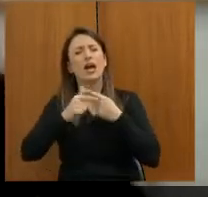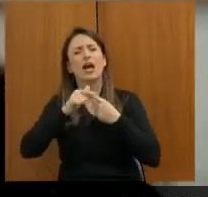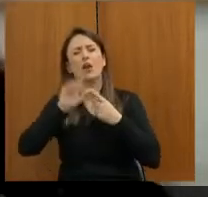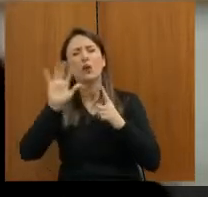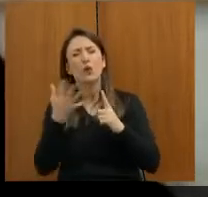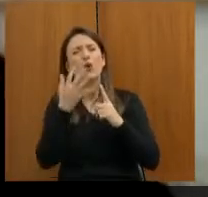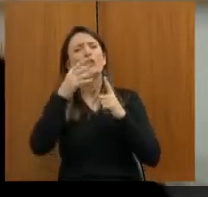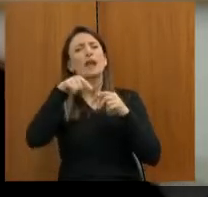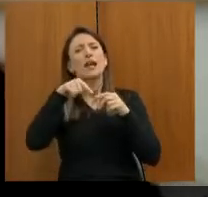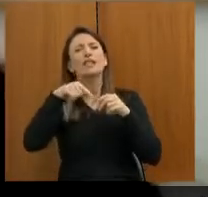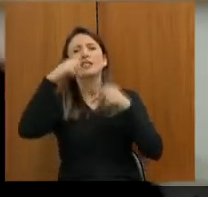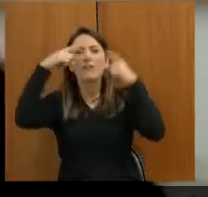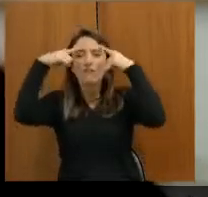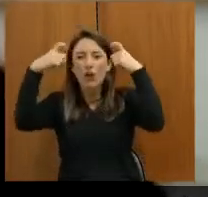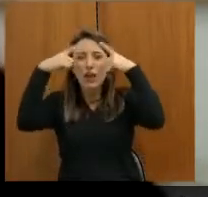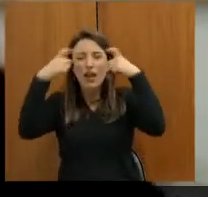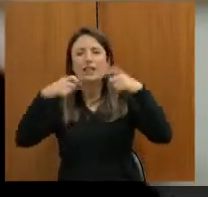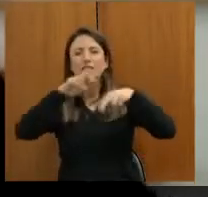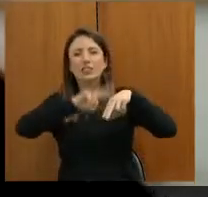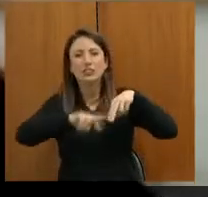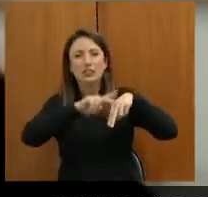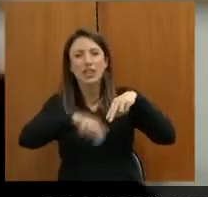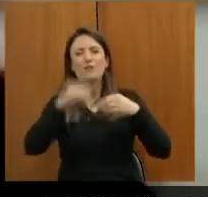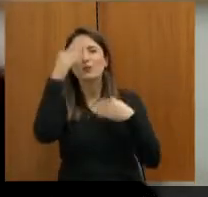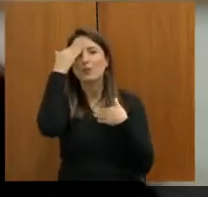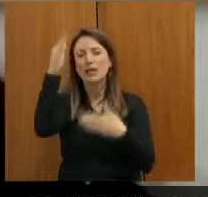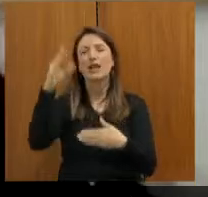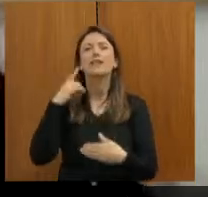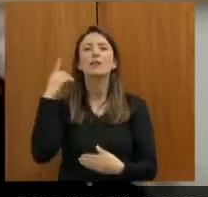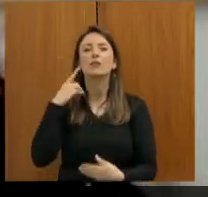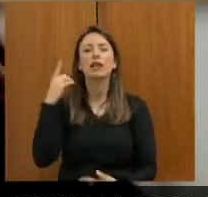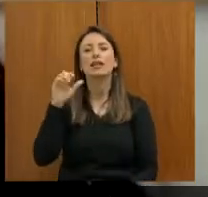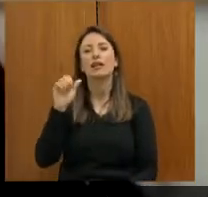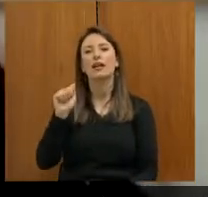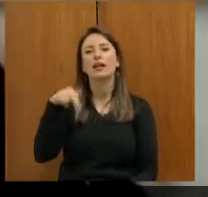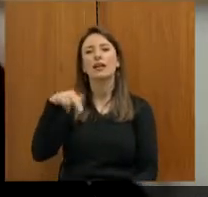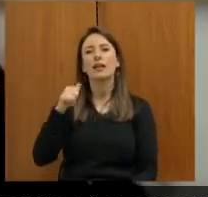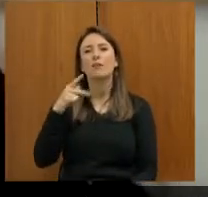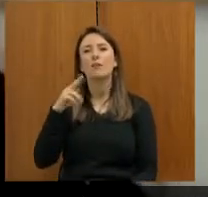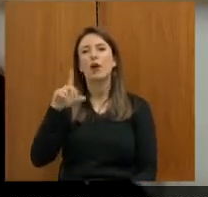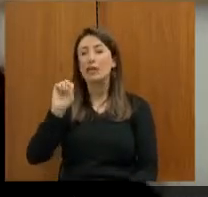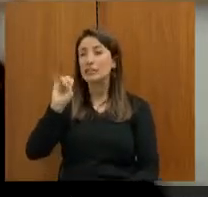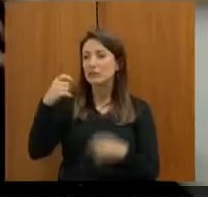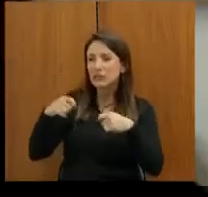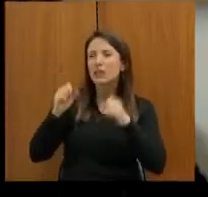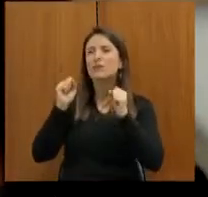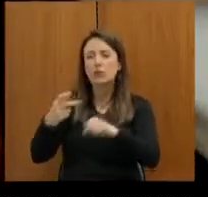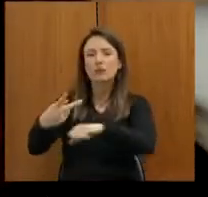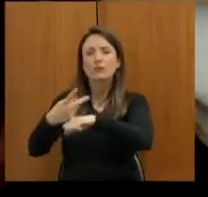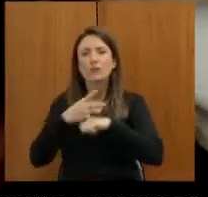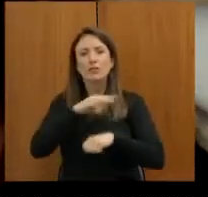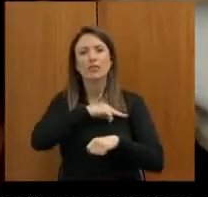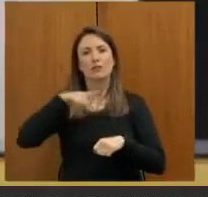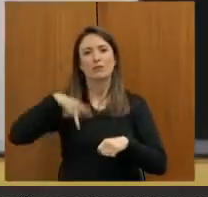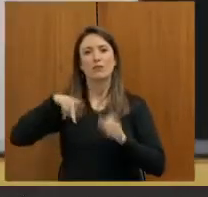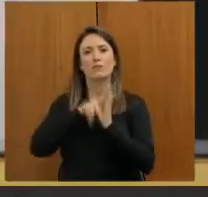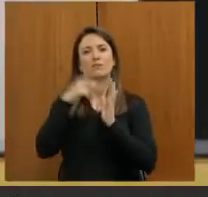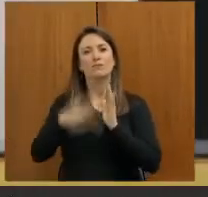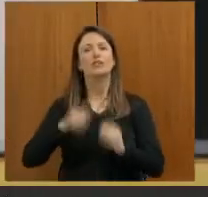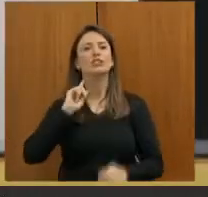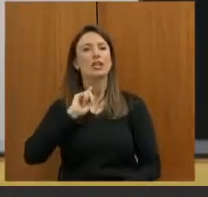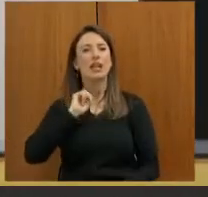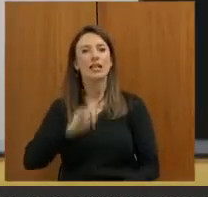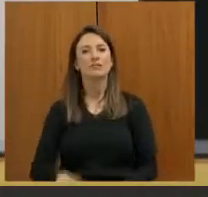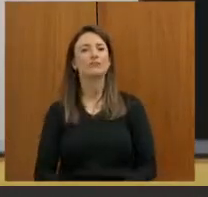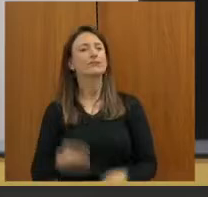estados o dízimo obrigada é deputada Ana Paula Point e para o Ministério Público de Minas Gerais Muito obrigado